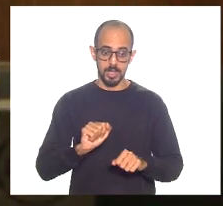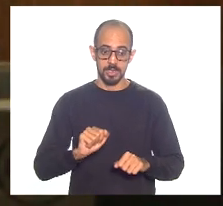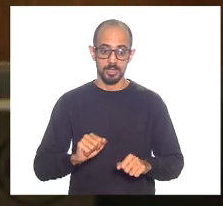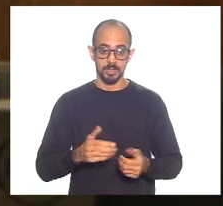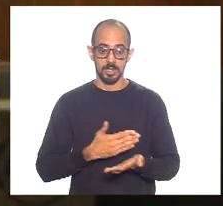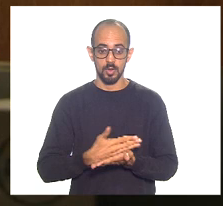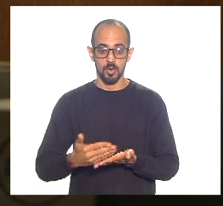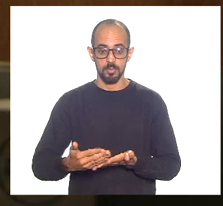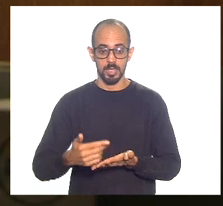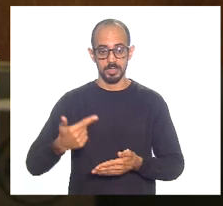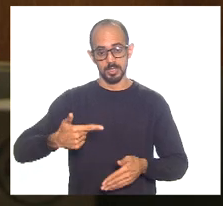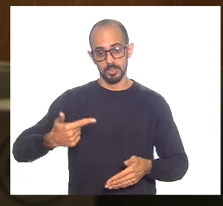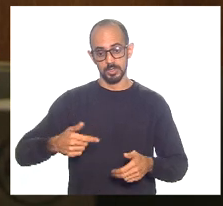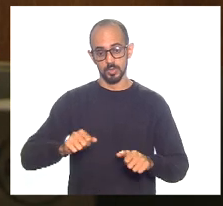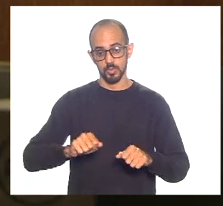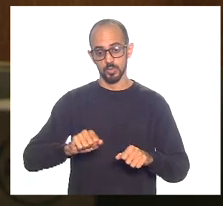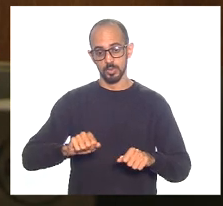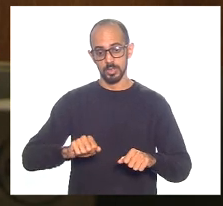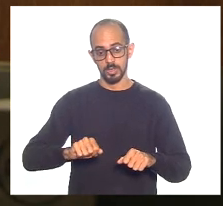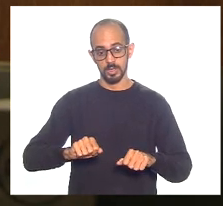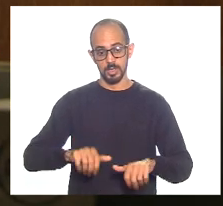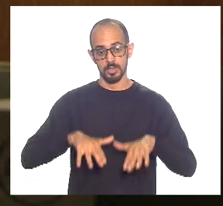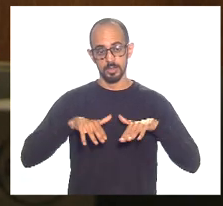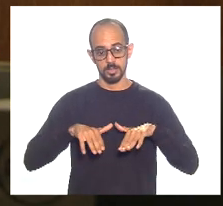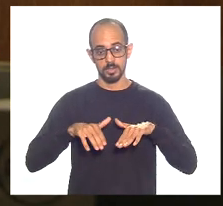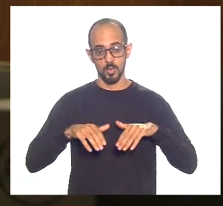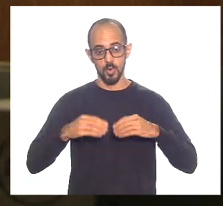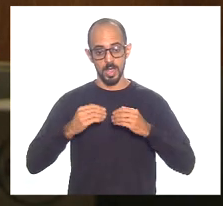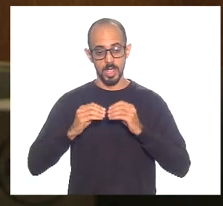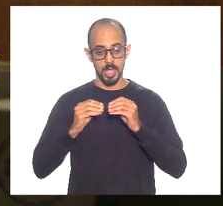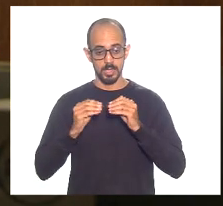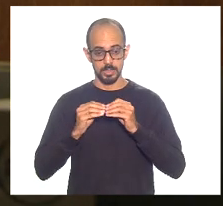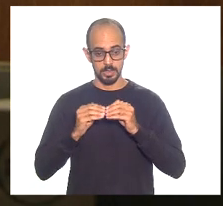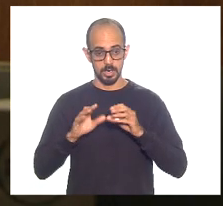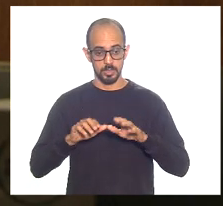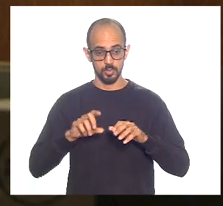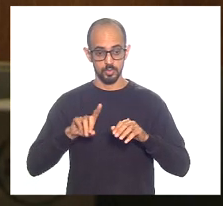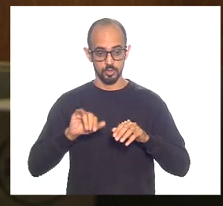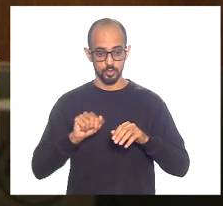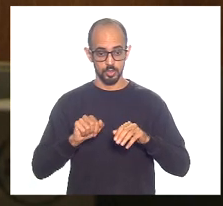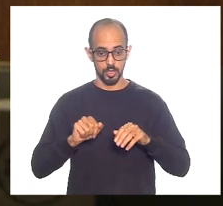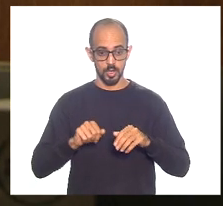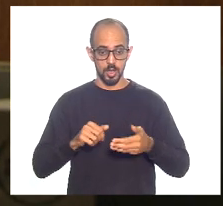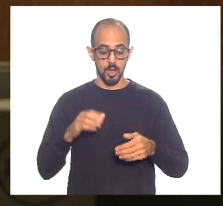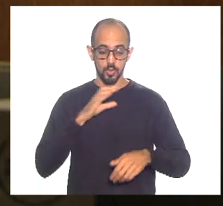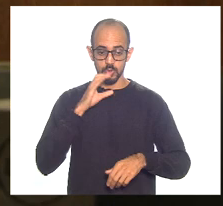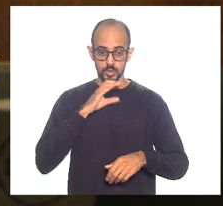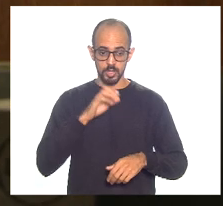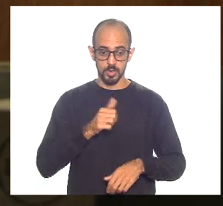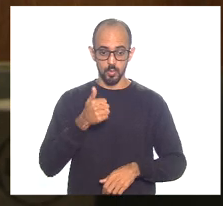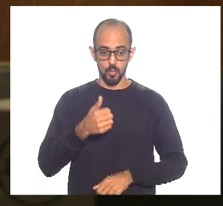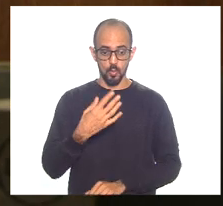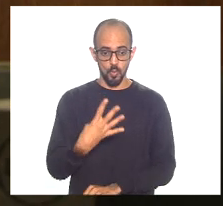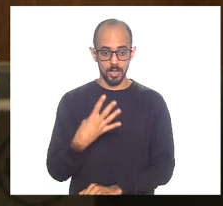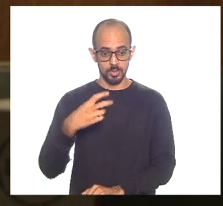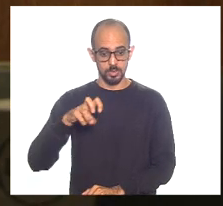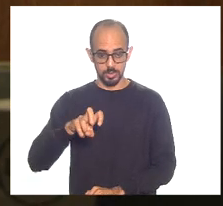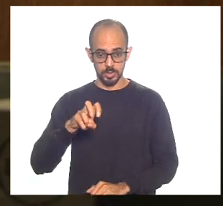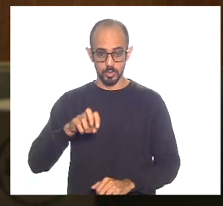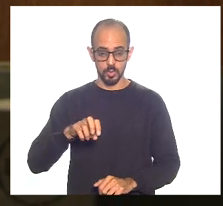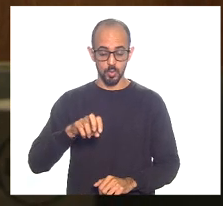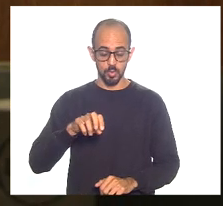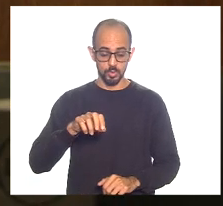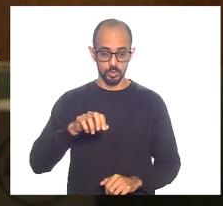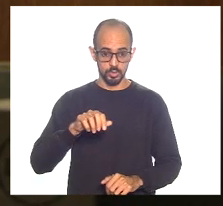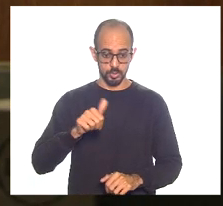ordem da segunda sessão extraordinária do dia. Anuncio em regime de urgência e discussão única projeto de lei 1495 de 19, de autoria do deputado Rodrigo